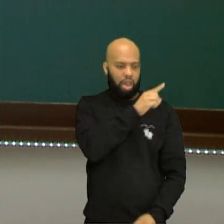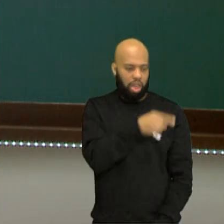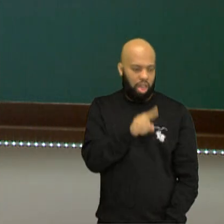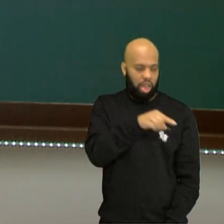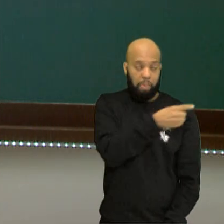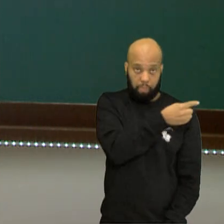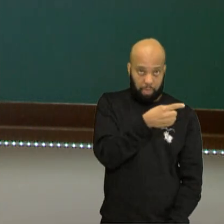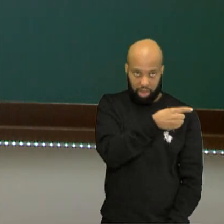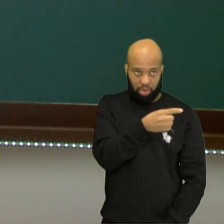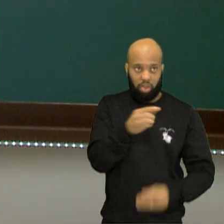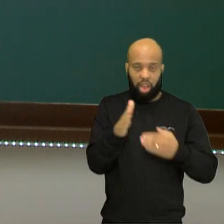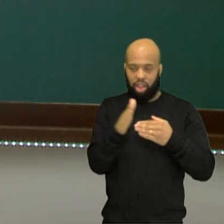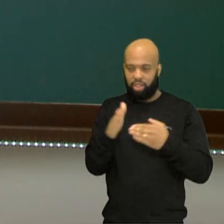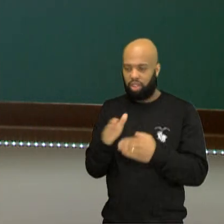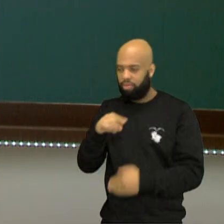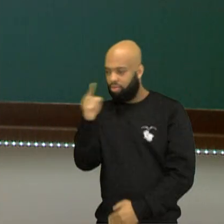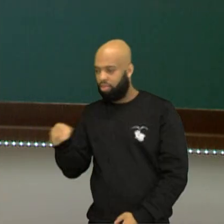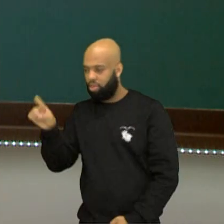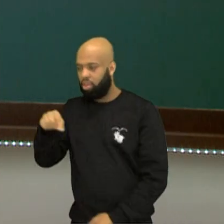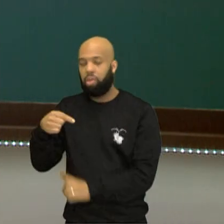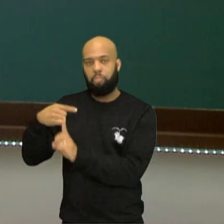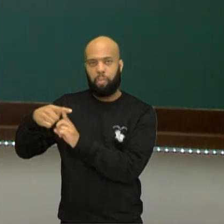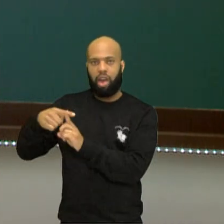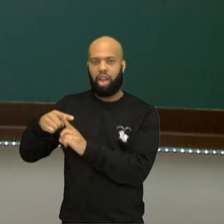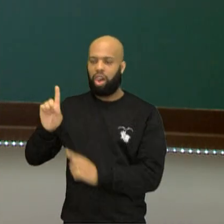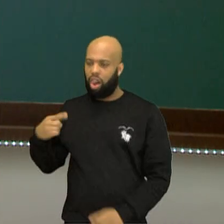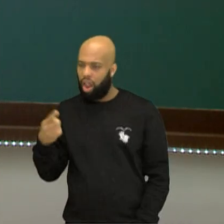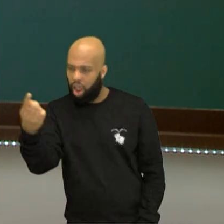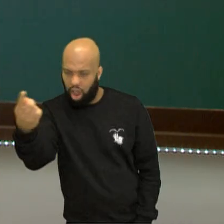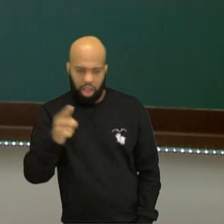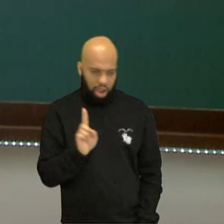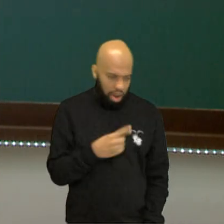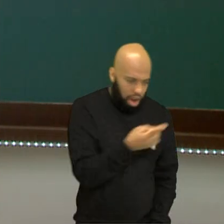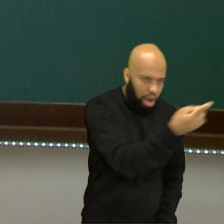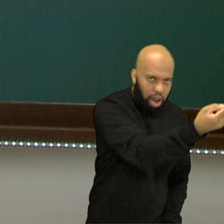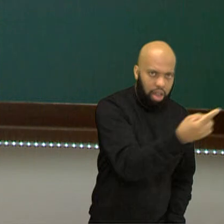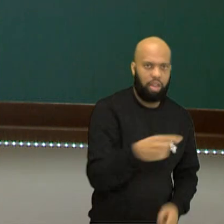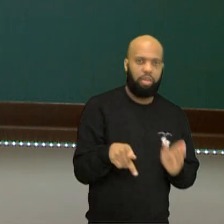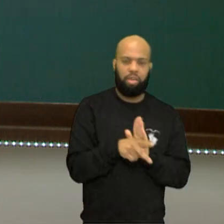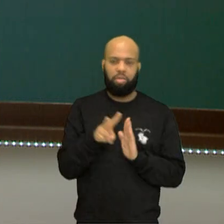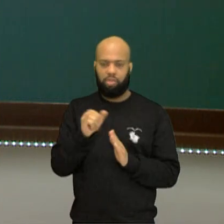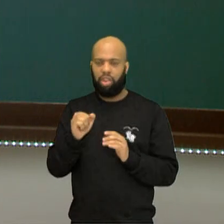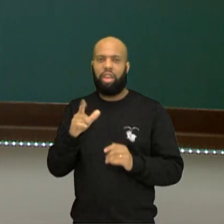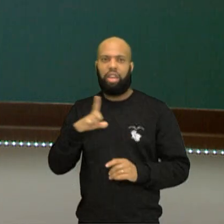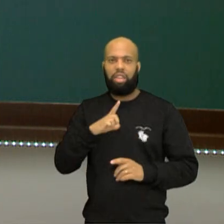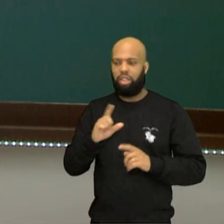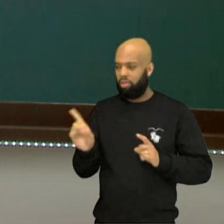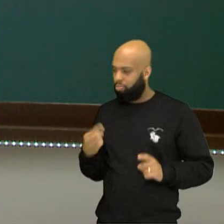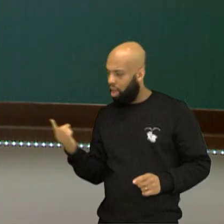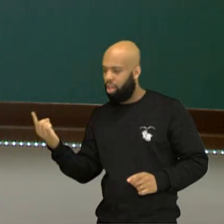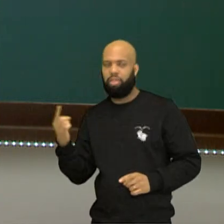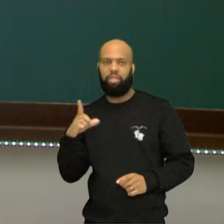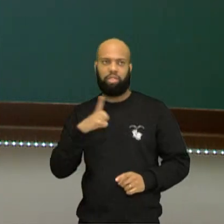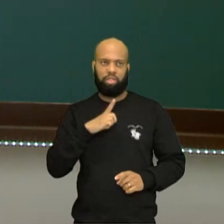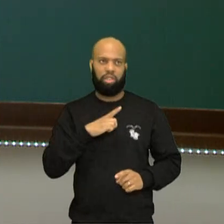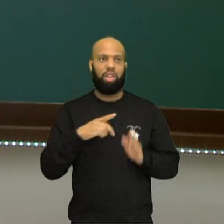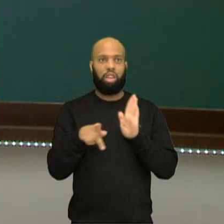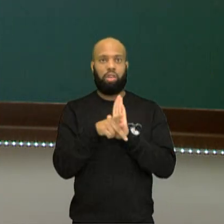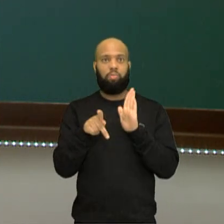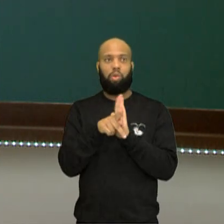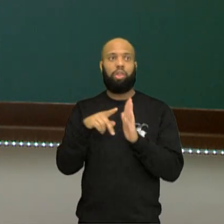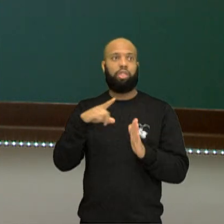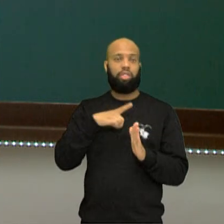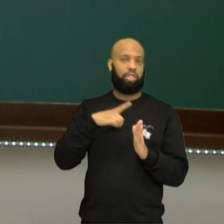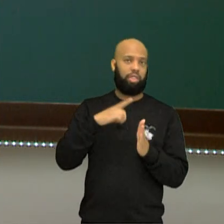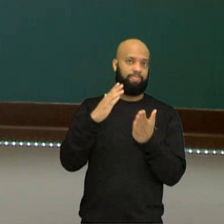mais infinito, eu terei valores para onde essa função é definida, tá? Então, não vai existir, claro, para aqueles ângulos que